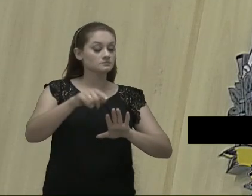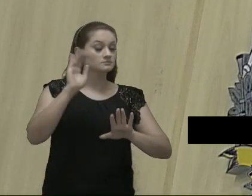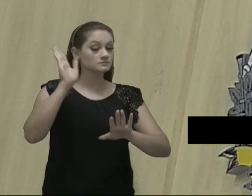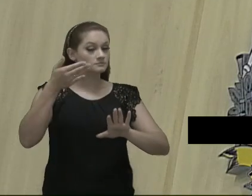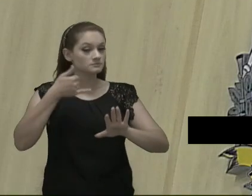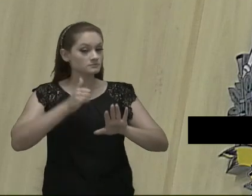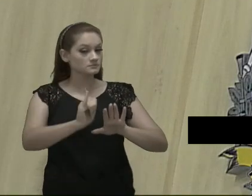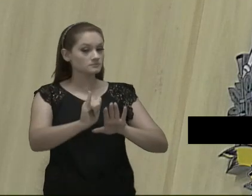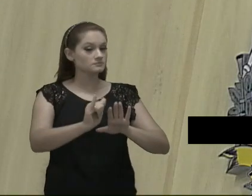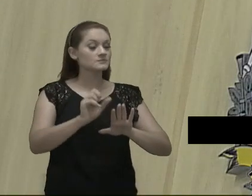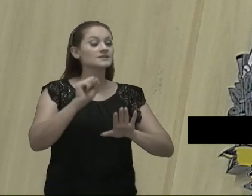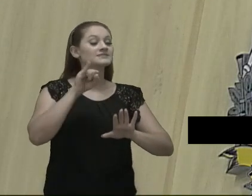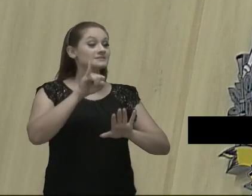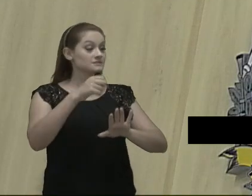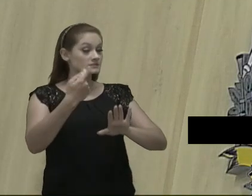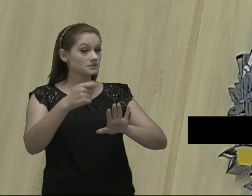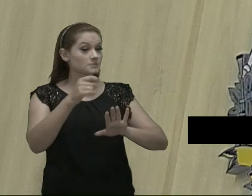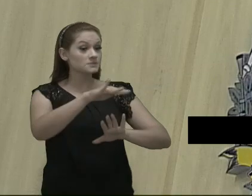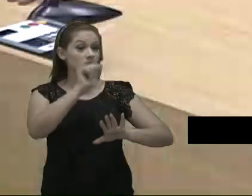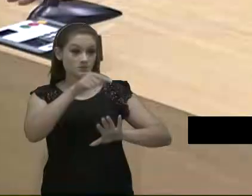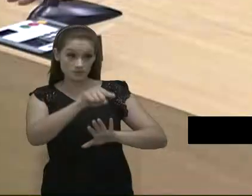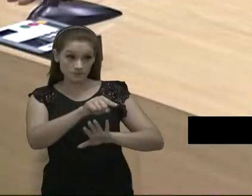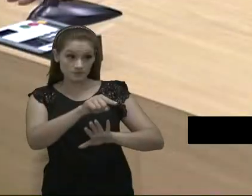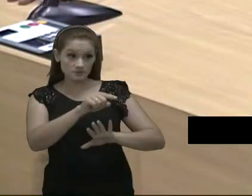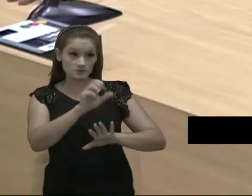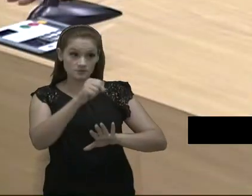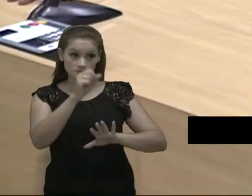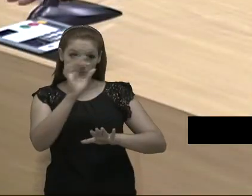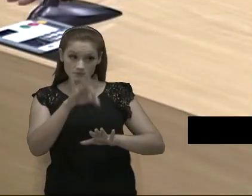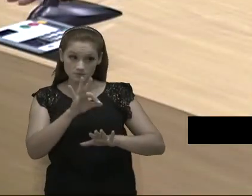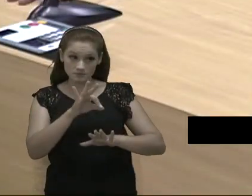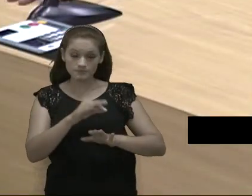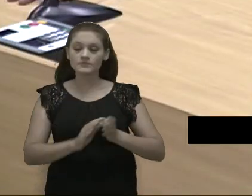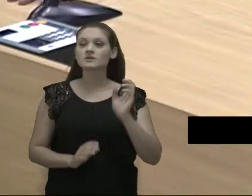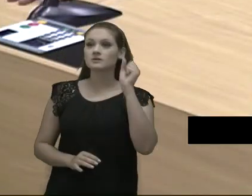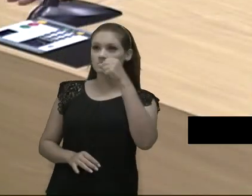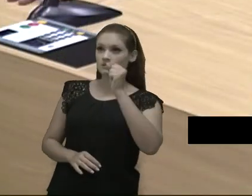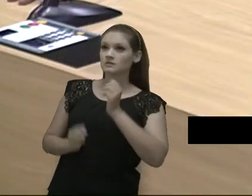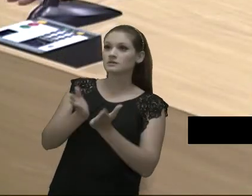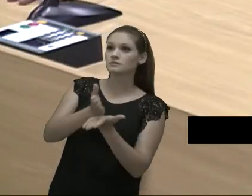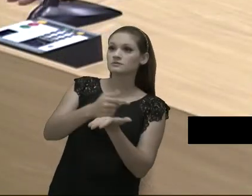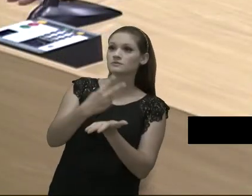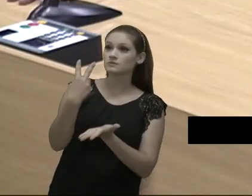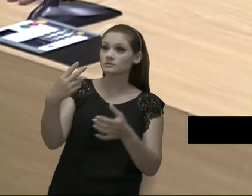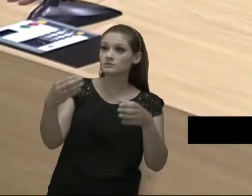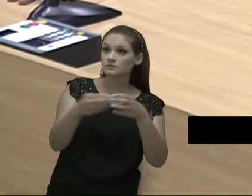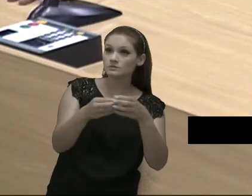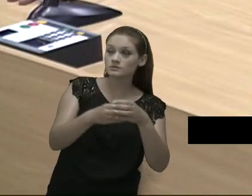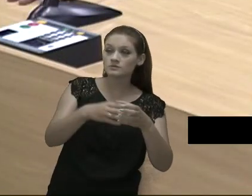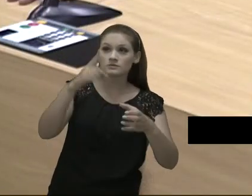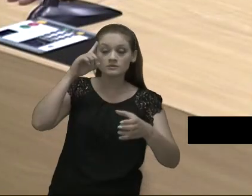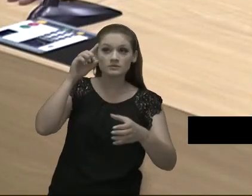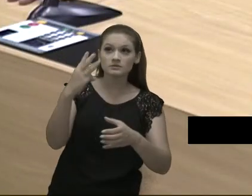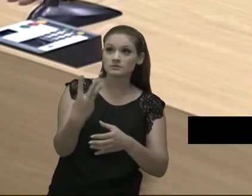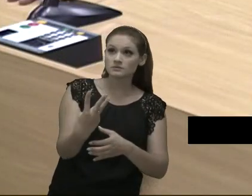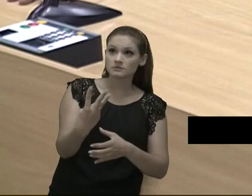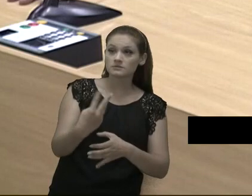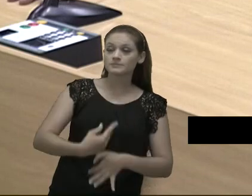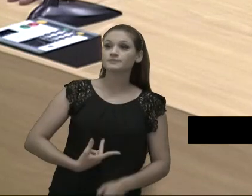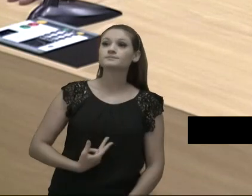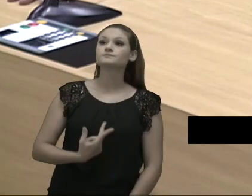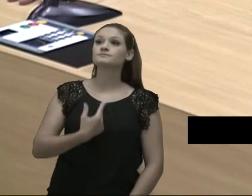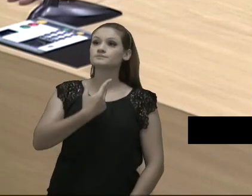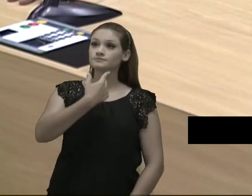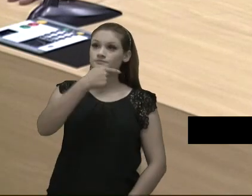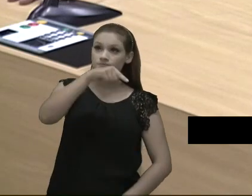sobreaviso. Exatamente. Se precisar, você é chamado. No Hospital Regional são divididos em equipes. Cada dia uma equipe com três cirurgiões